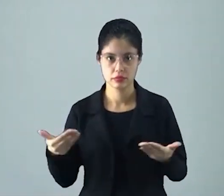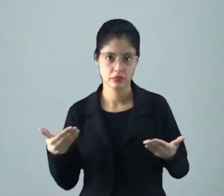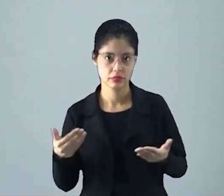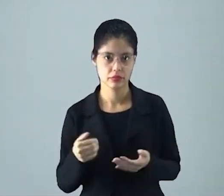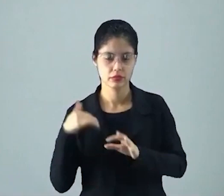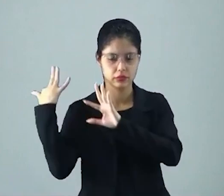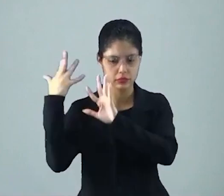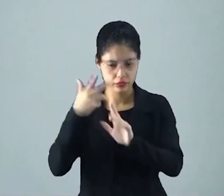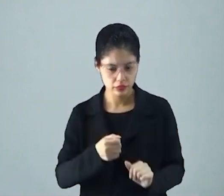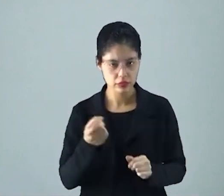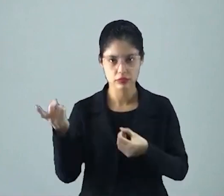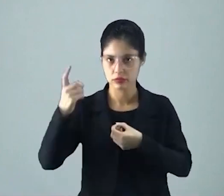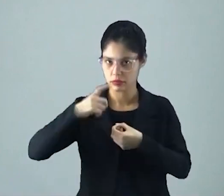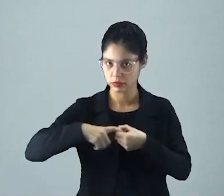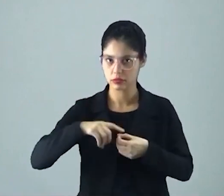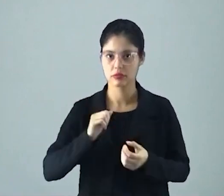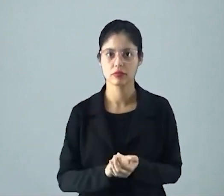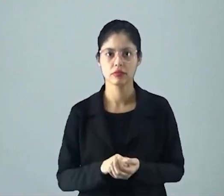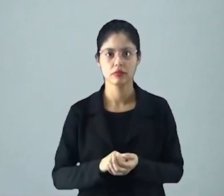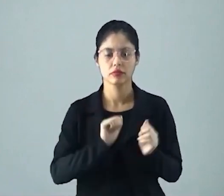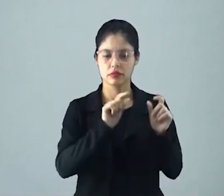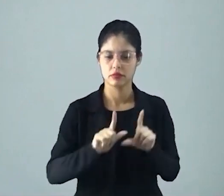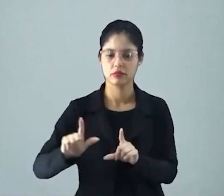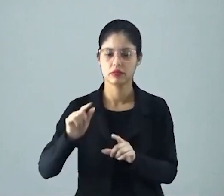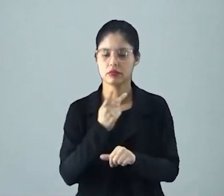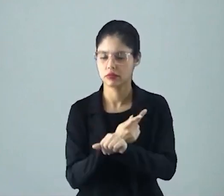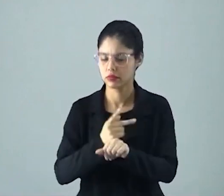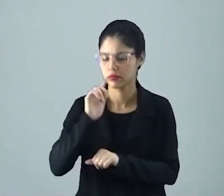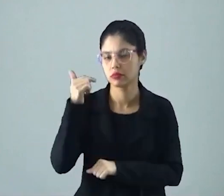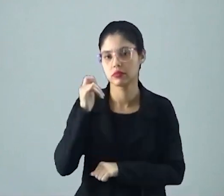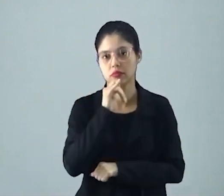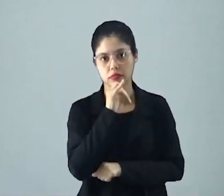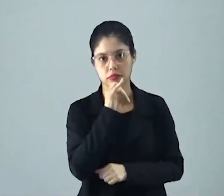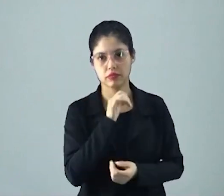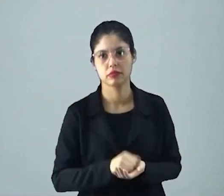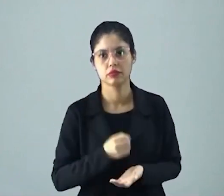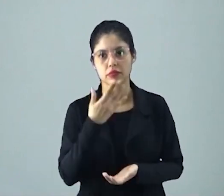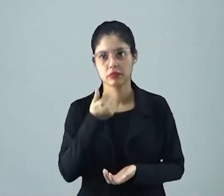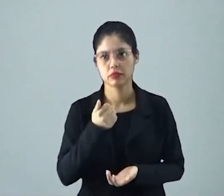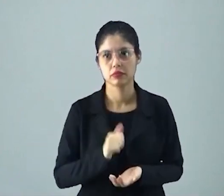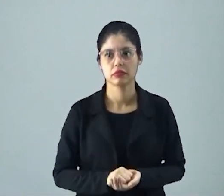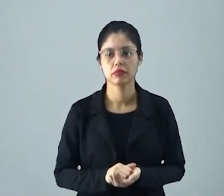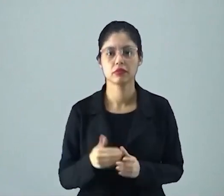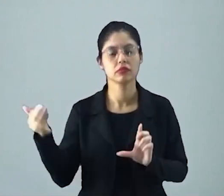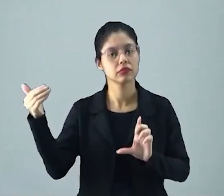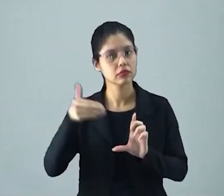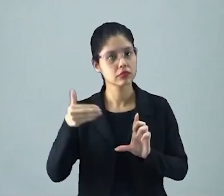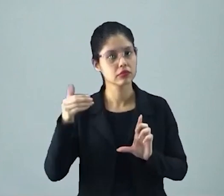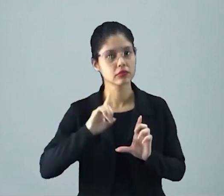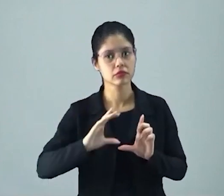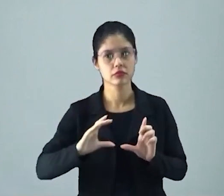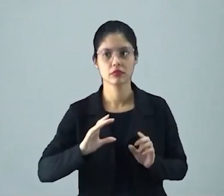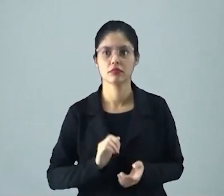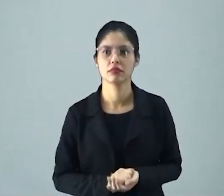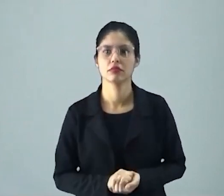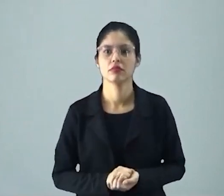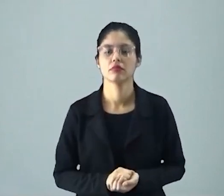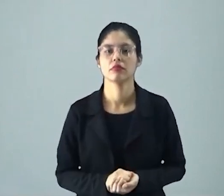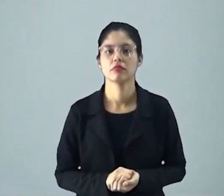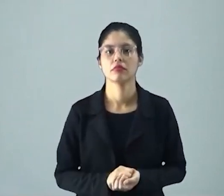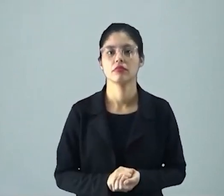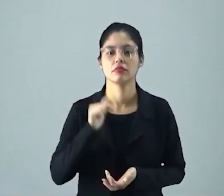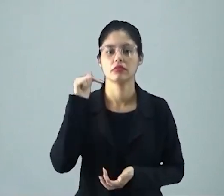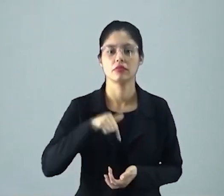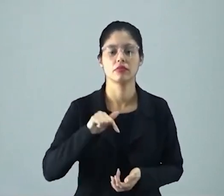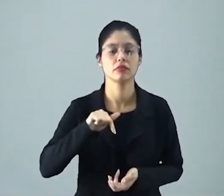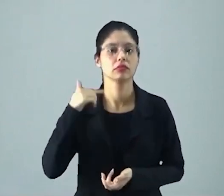tá? Revisem, voltem nos slides, procurem outros exemplos, tá bom? Acessem a nossa plataforma Eduque, tá?